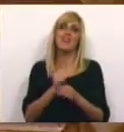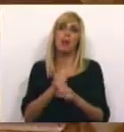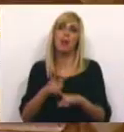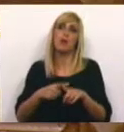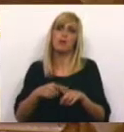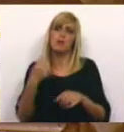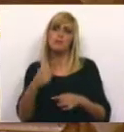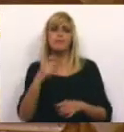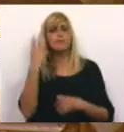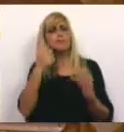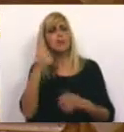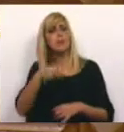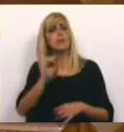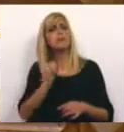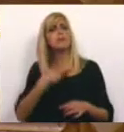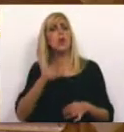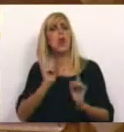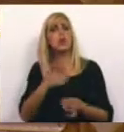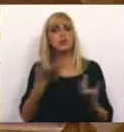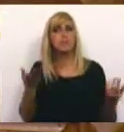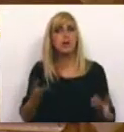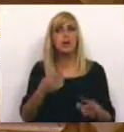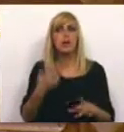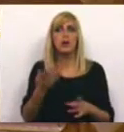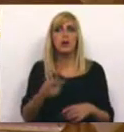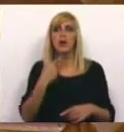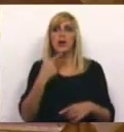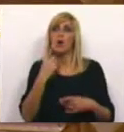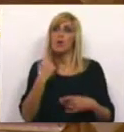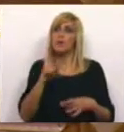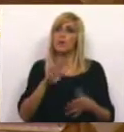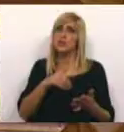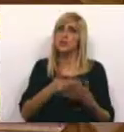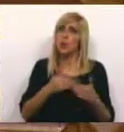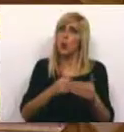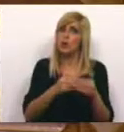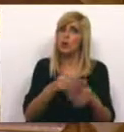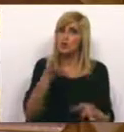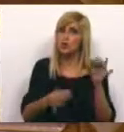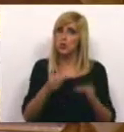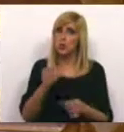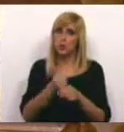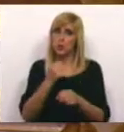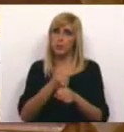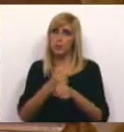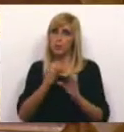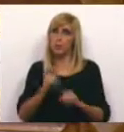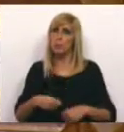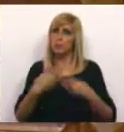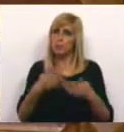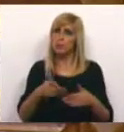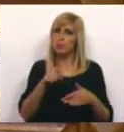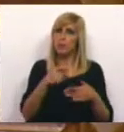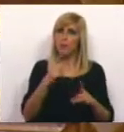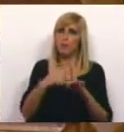exemplo, o que pensa o PSD da necessidade de voltar a consagrar no nosso ordenamento jurídico-laboral o princípio do tratamento